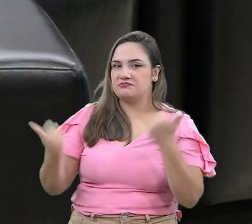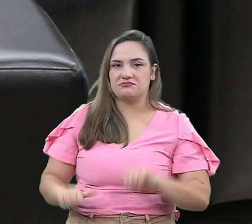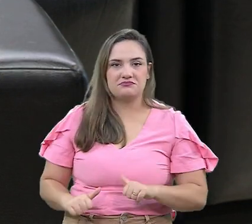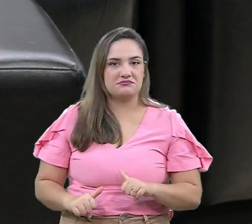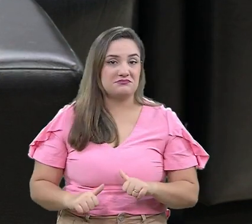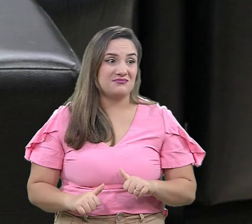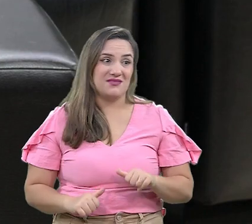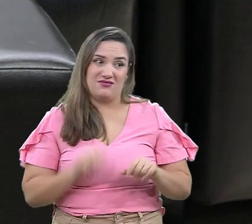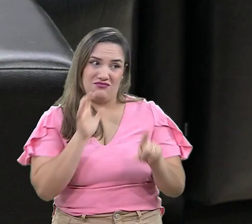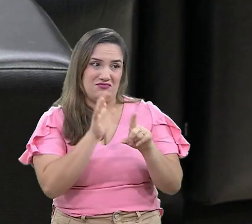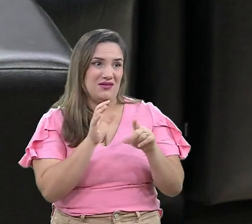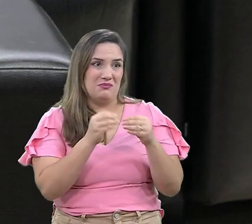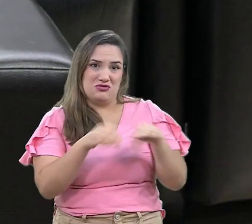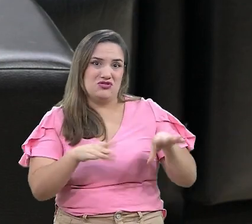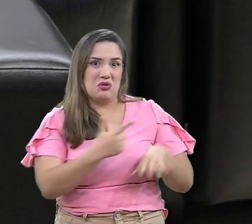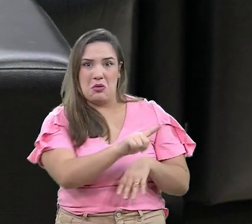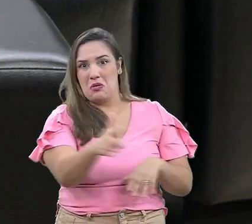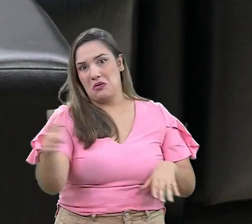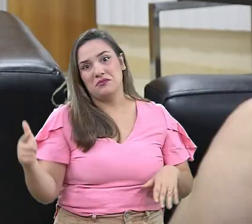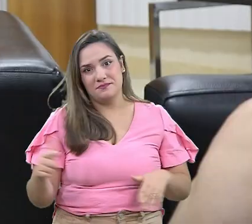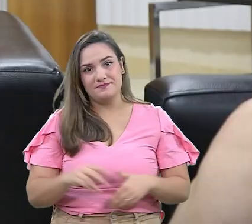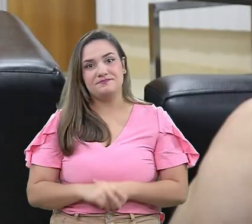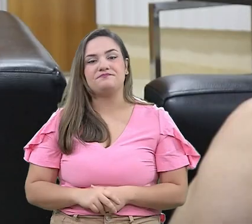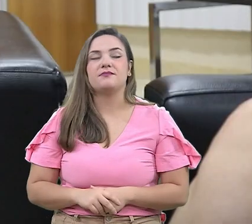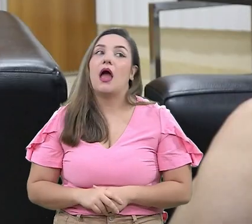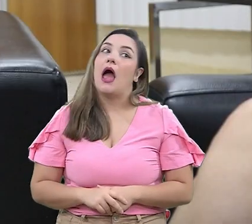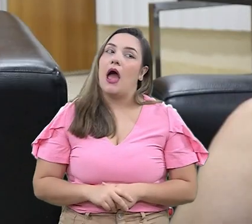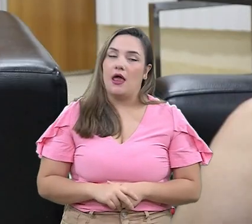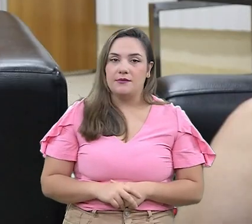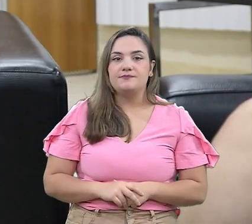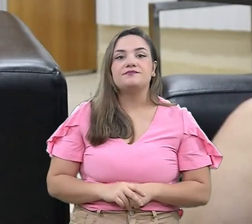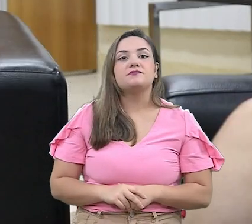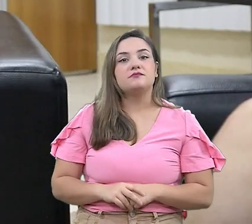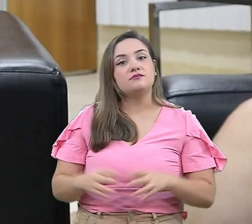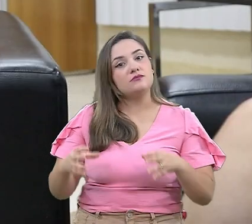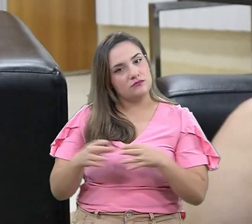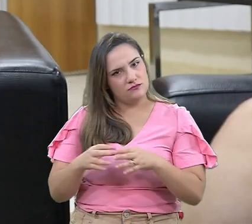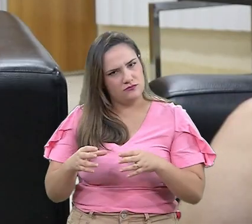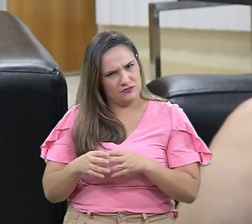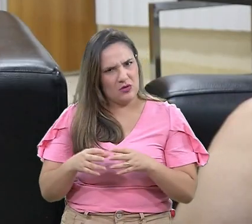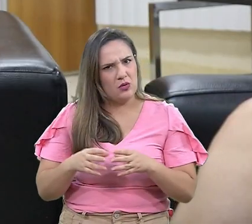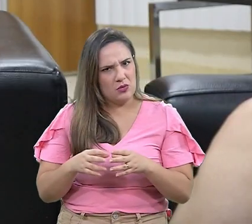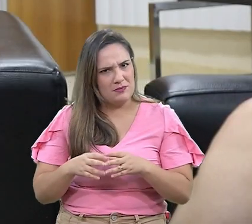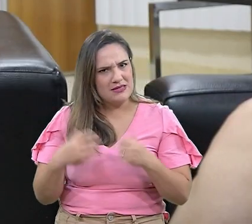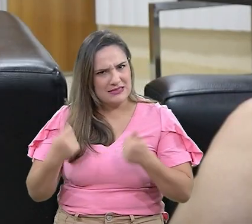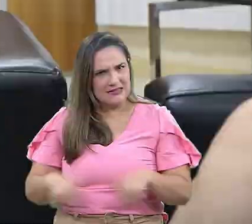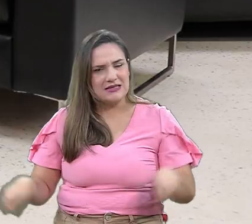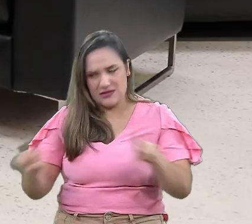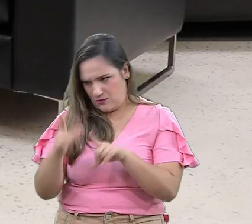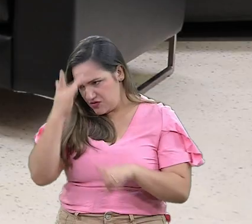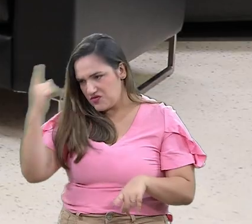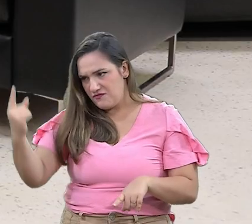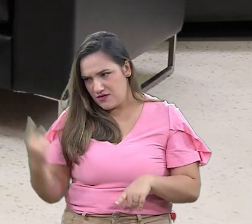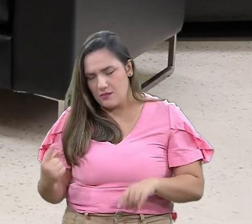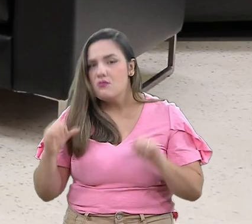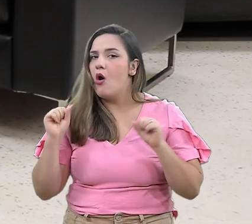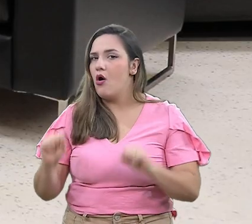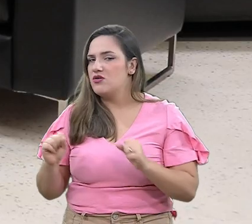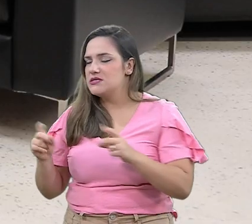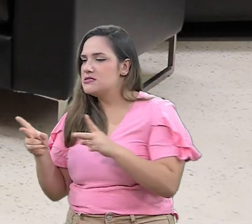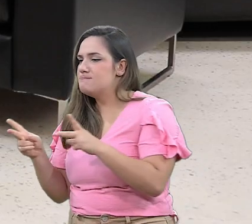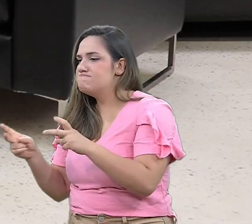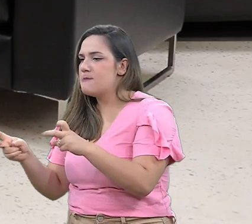extravase daqueles limites e atinja os demais, né? Então, a comissão tem uma atuação não só quando é provocada, mas Sim. tem o papel também